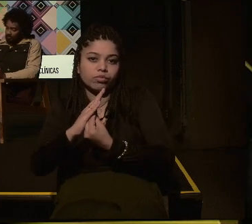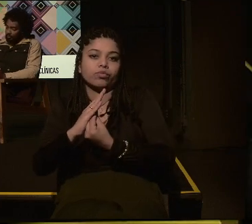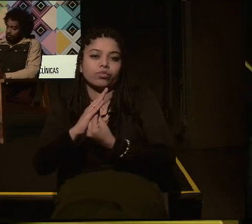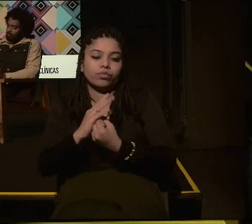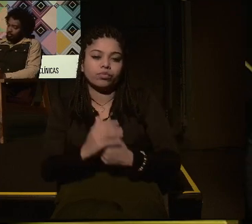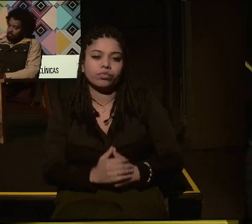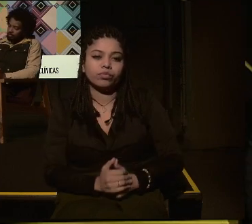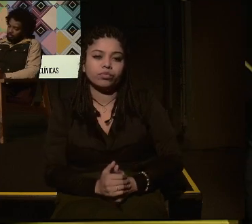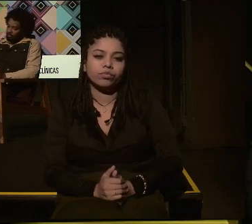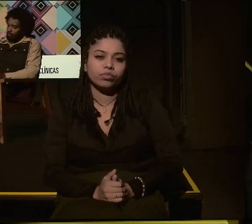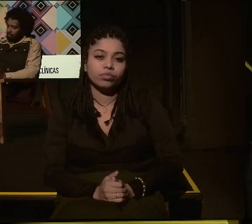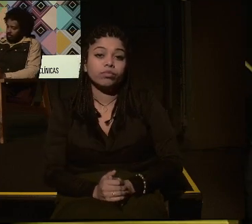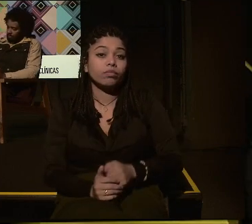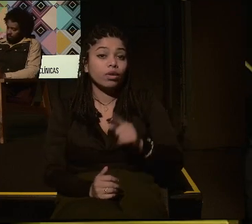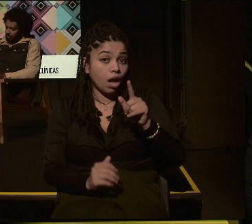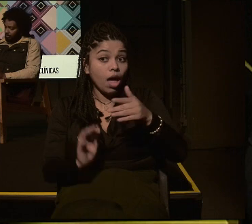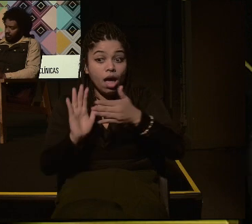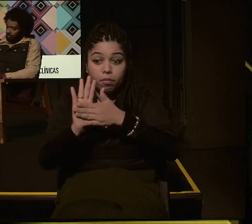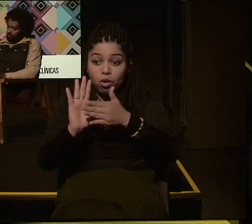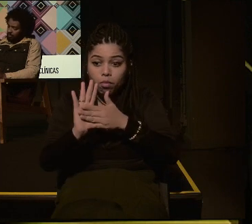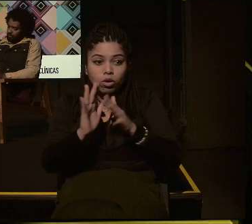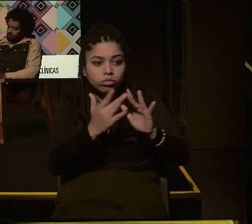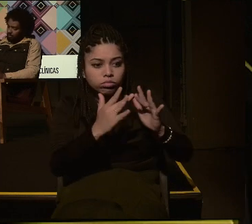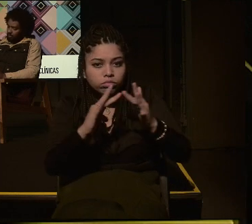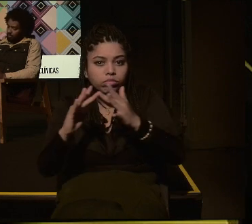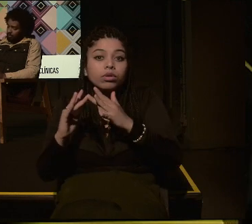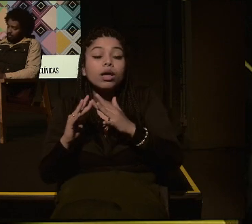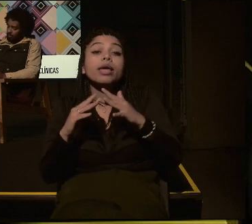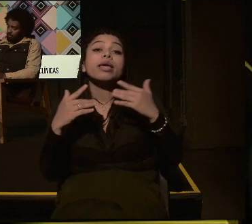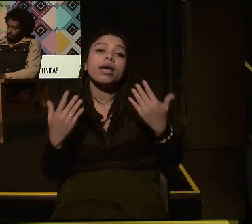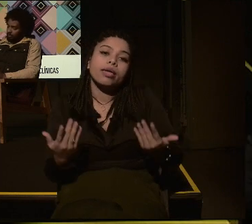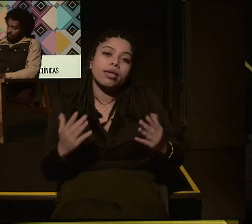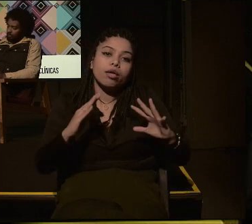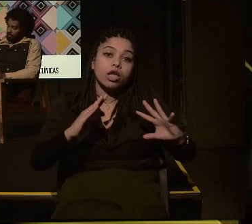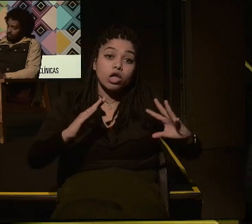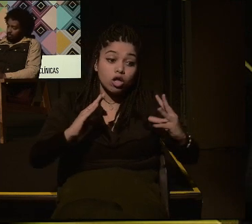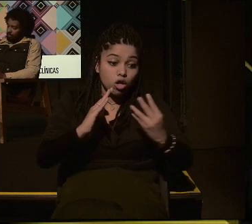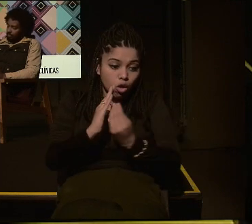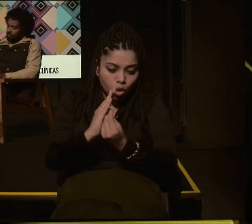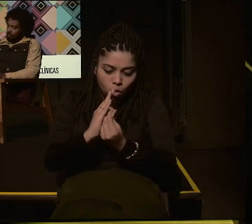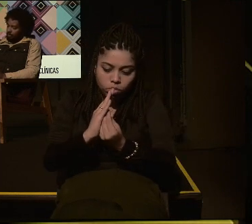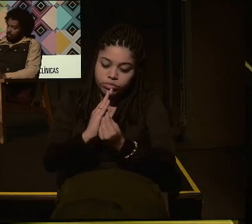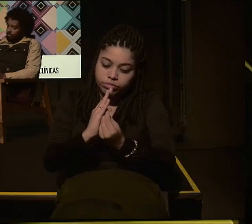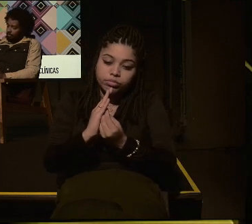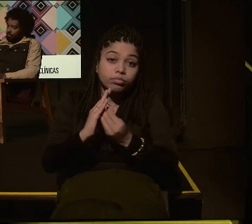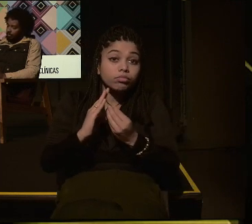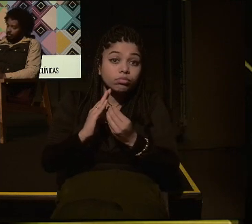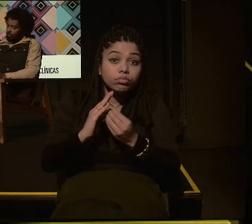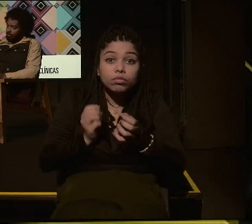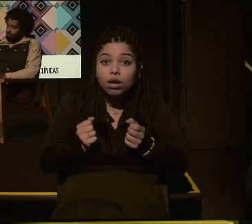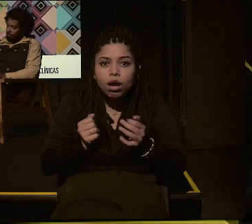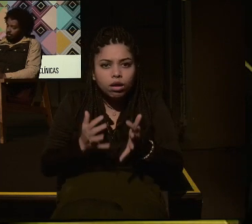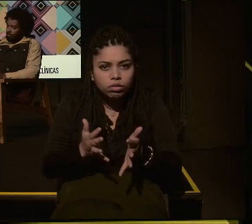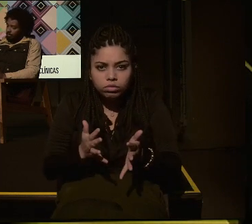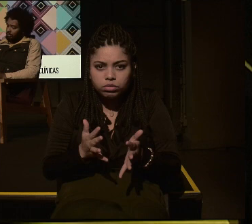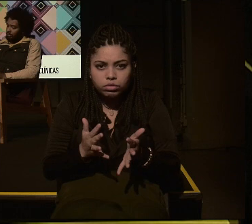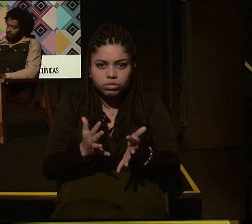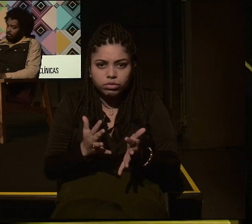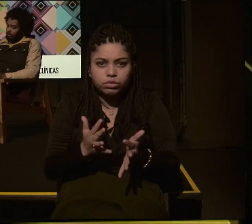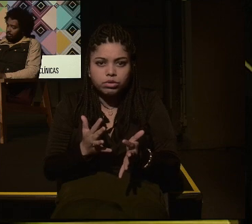E, nessa chave, o quilombo enquanto ação, um dispositivo